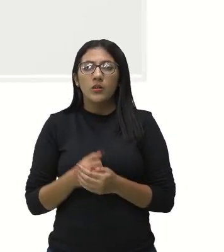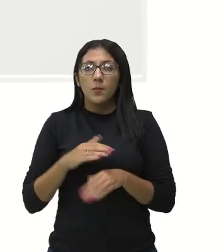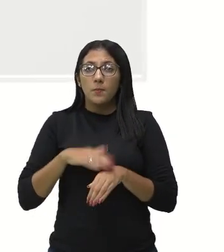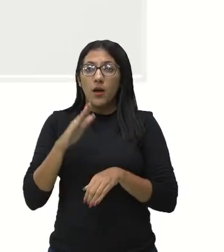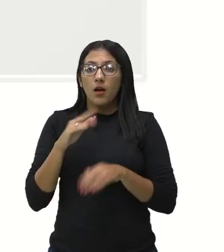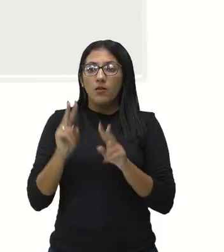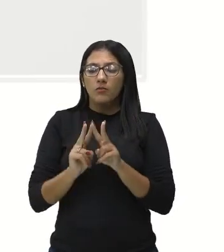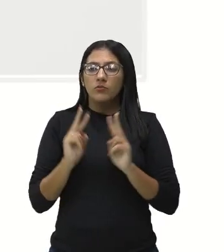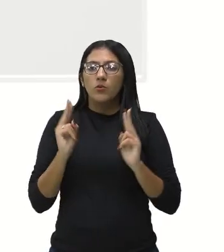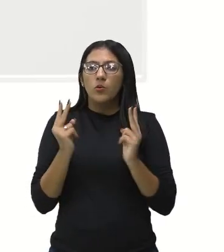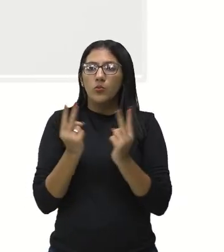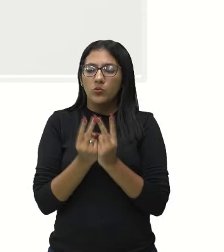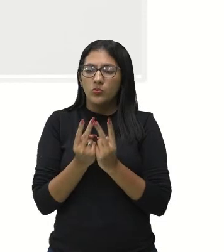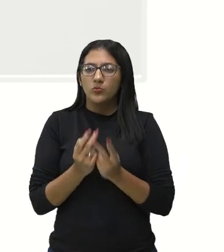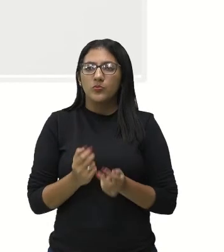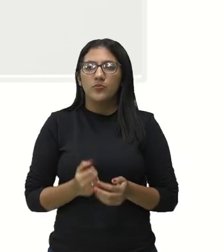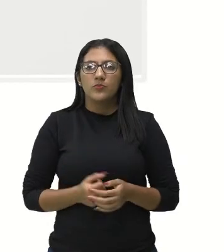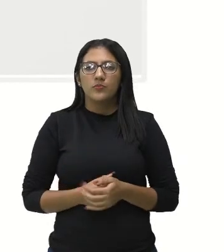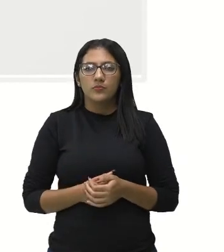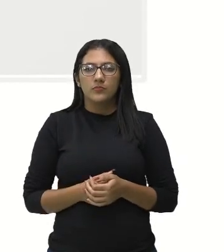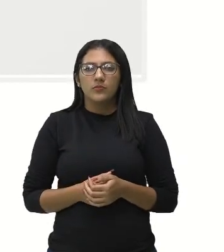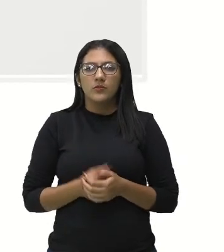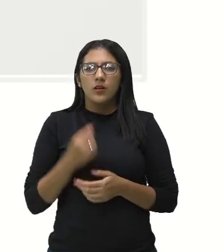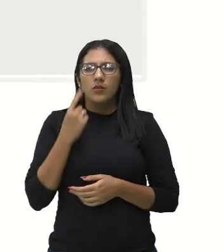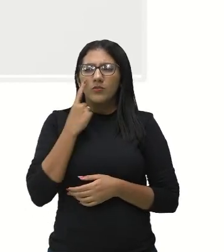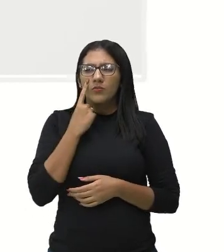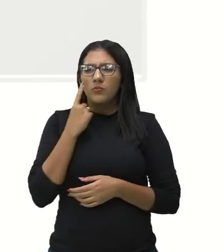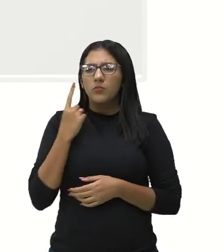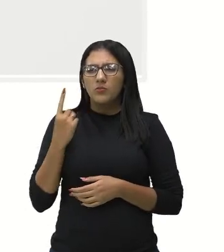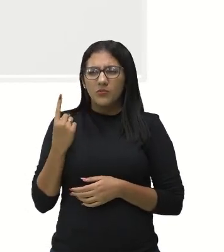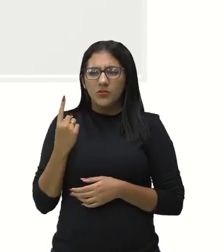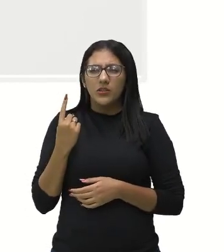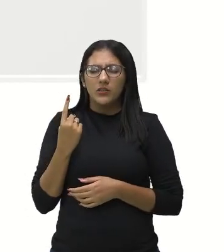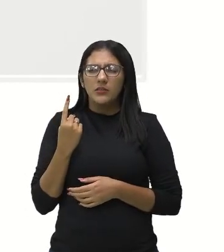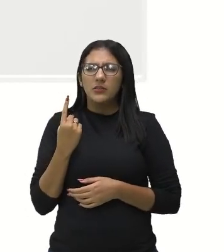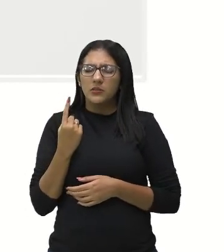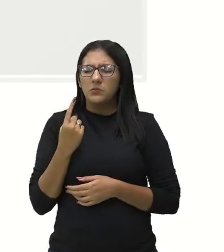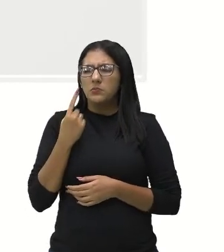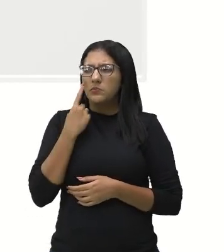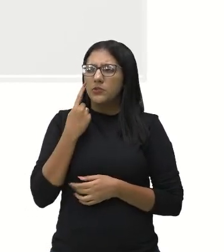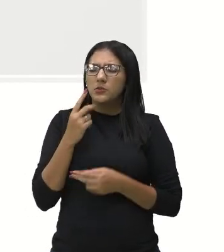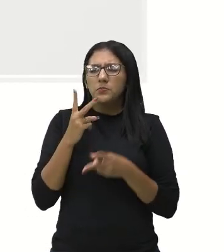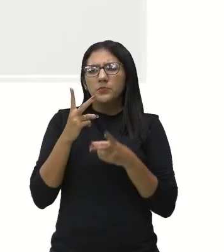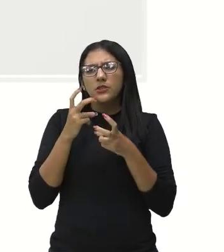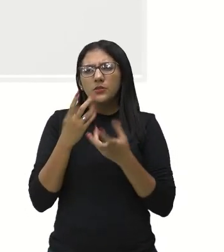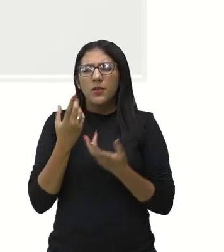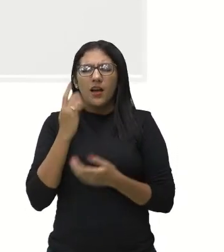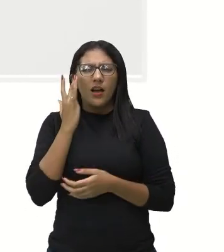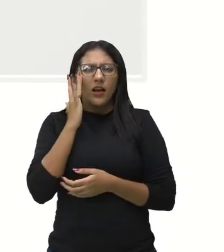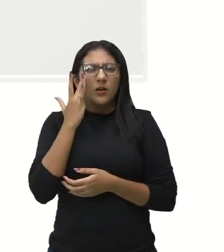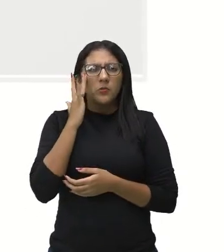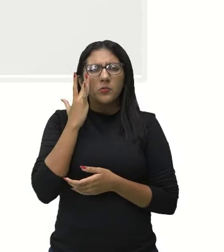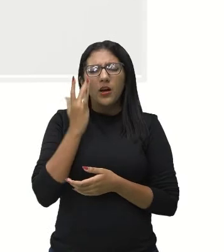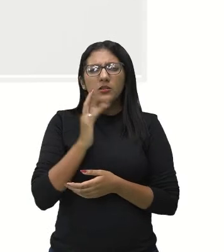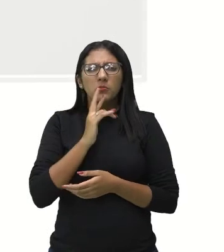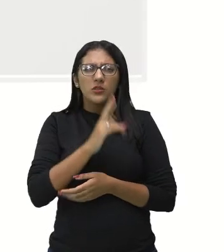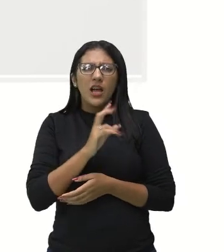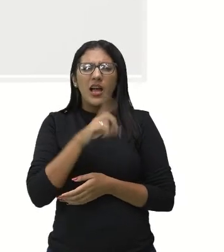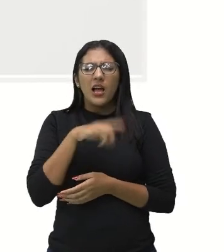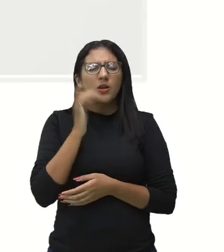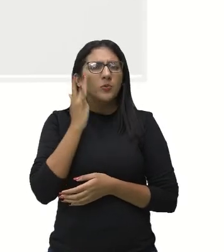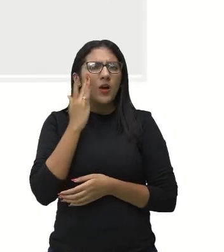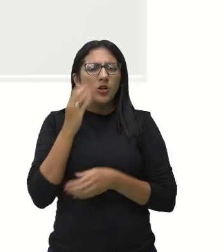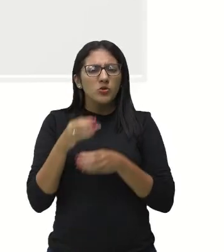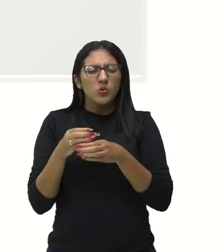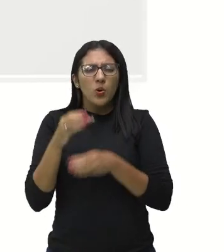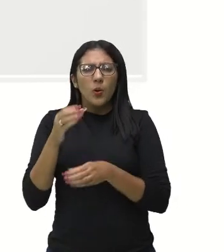volume? Olhando assim, né, na primeira vista, você pode dizer, o copo verde ele tem o